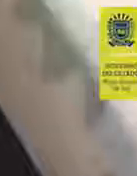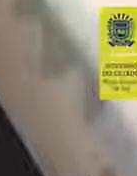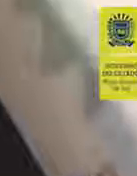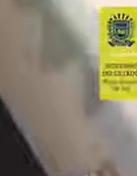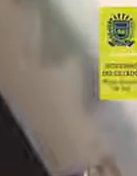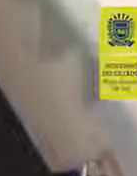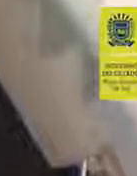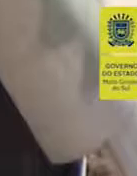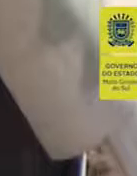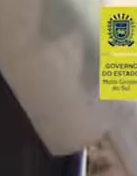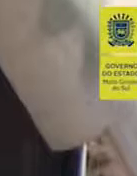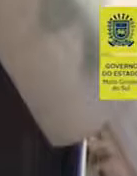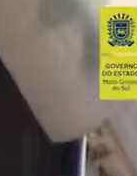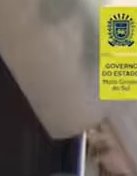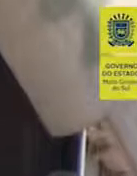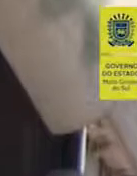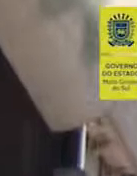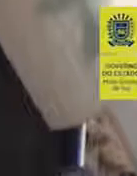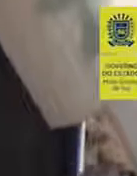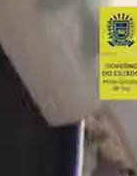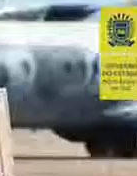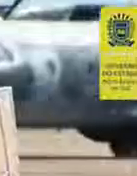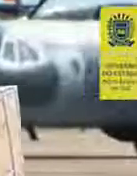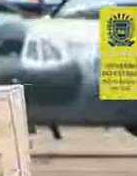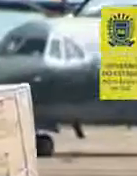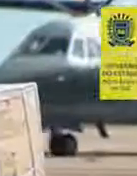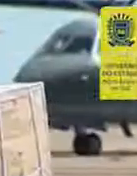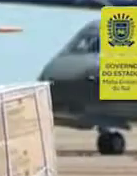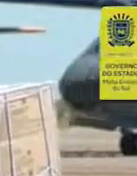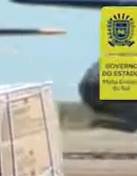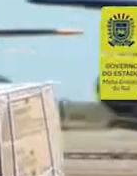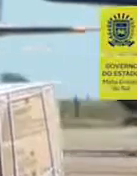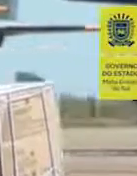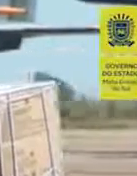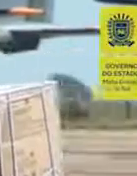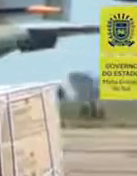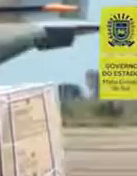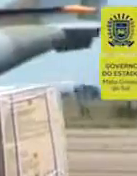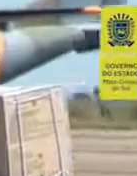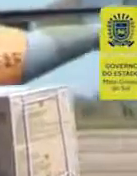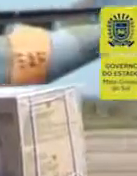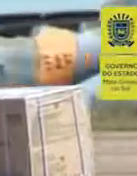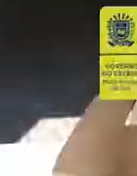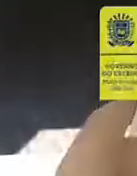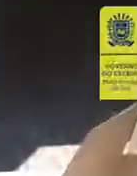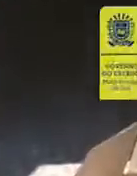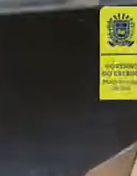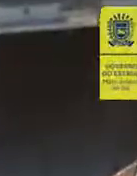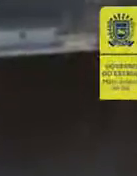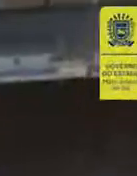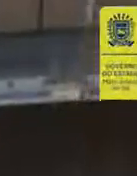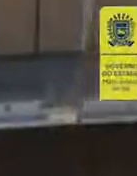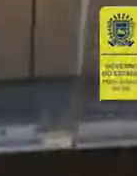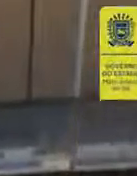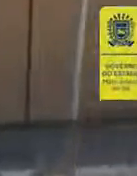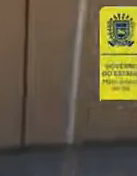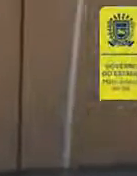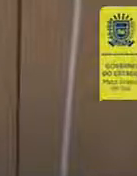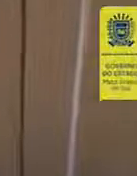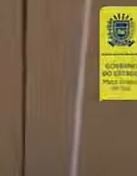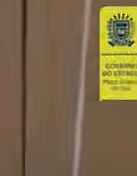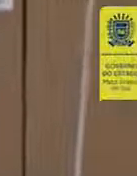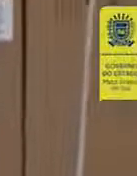tem um importante parceria público-privada o governo do estado de mato grosso do sul recebeu a doação de